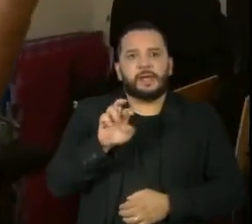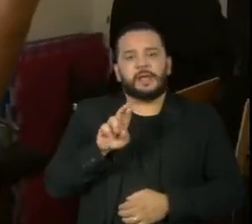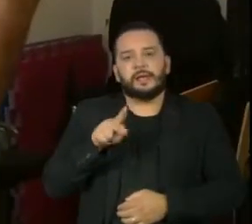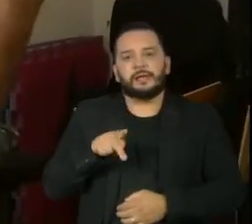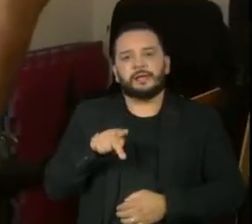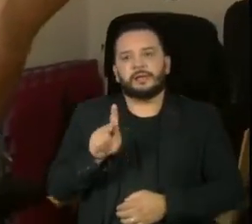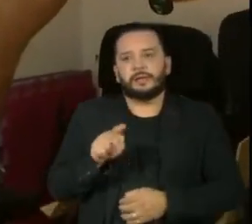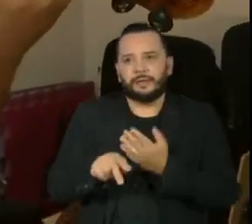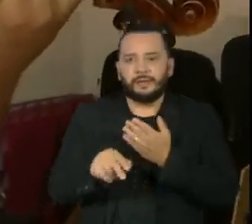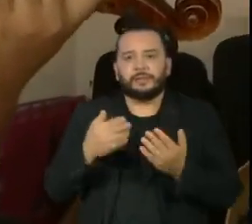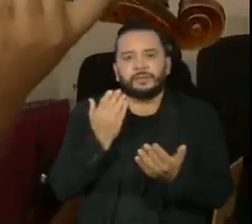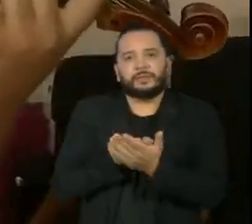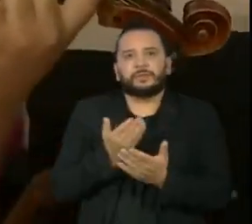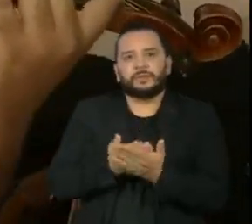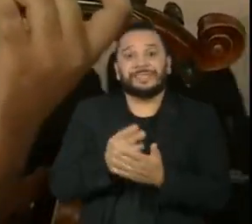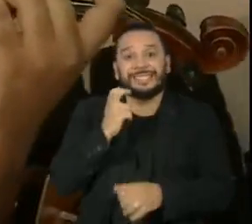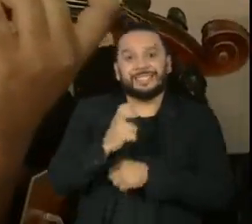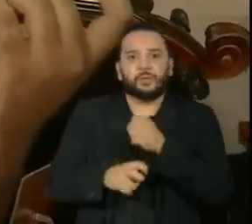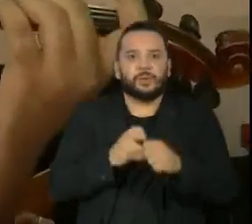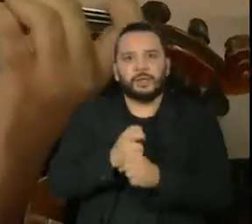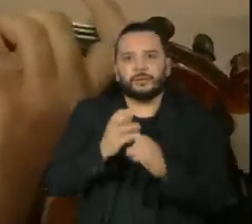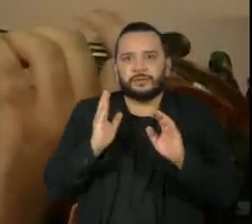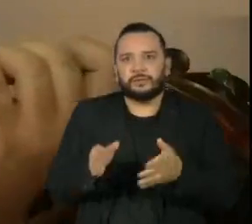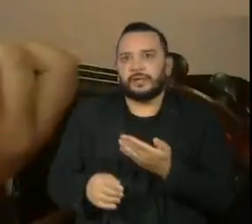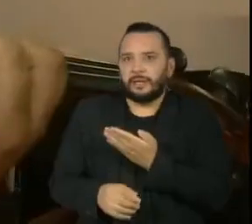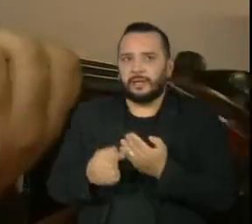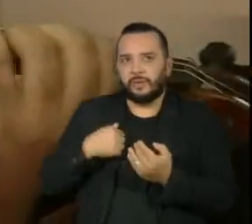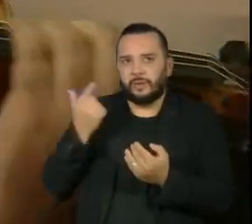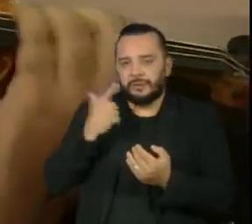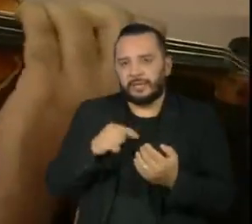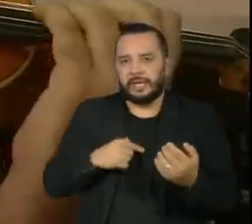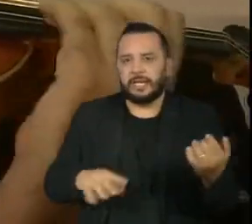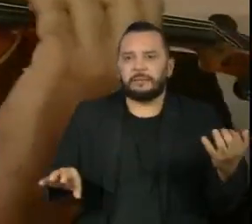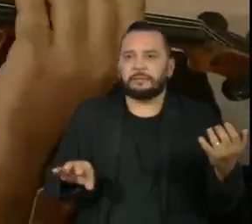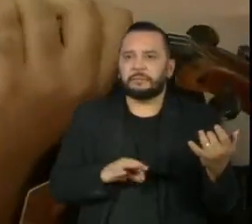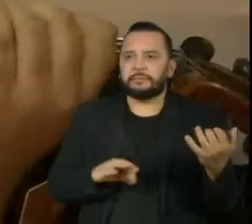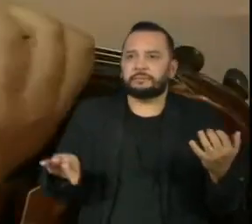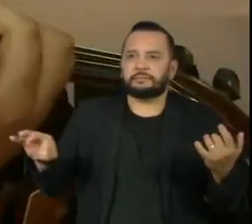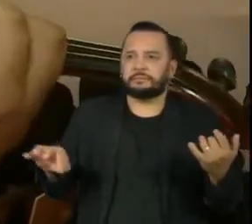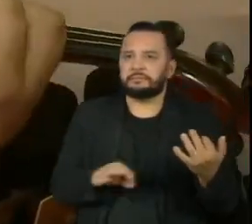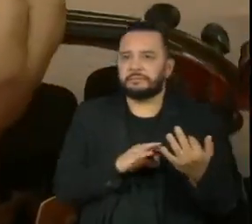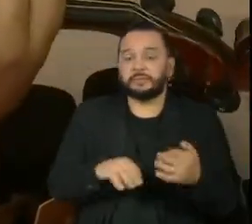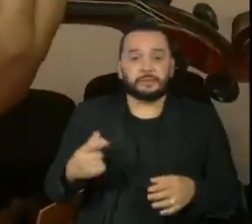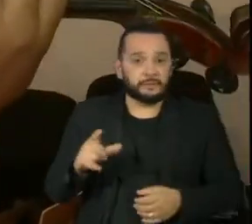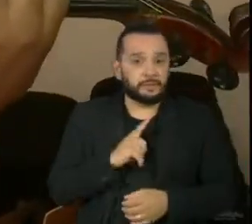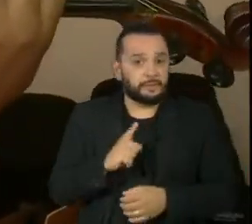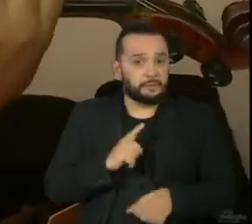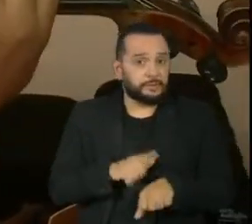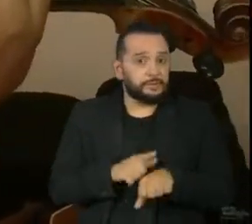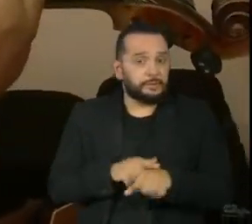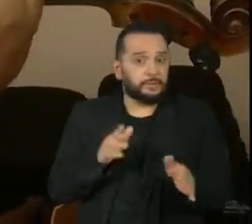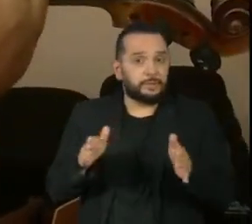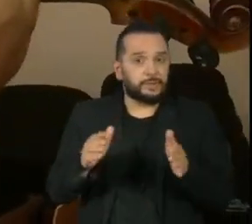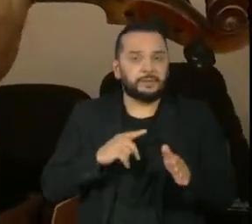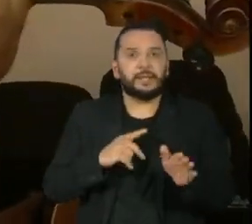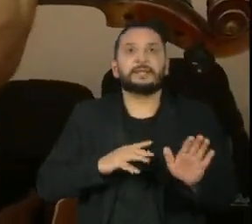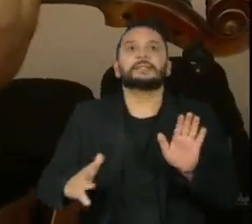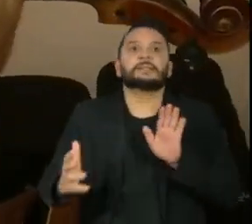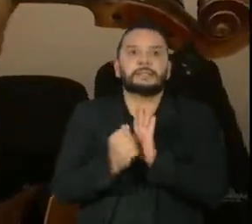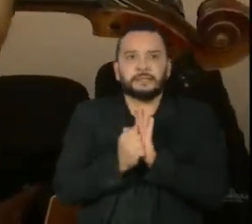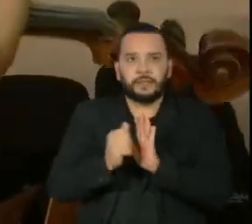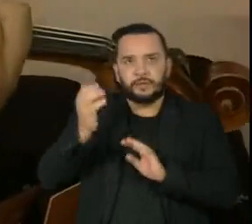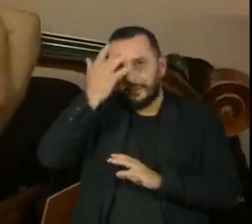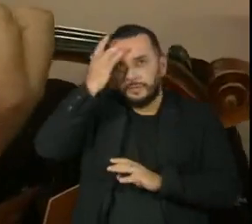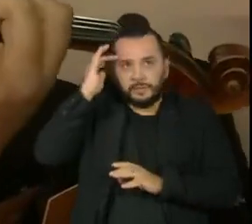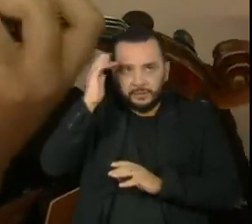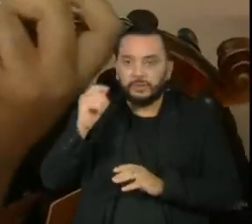na escola há 5 anos e olha o que ele já é capaz de fazer. Nesse momento, há inscrições abertas para